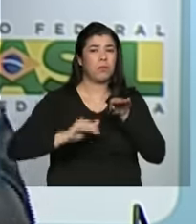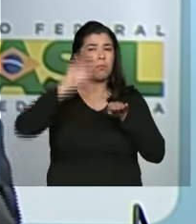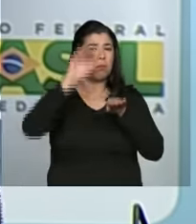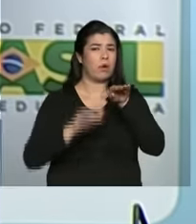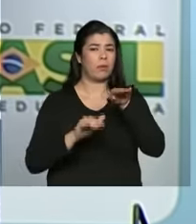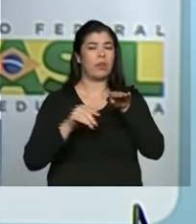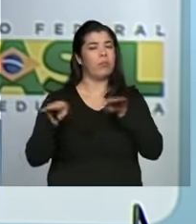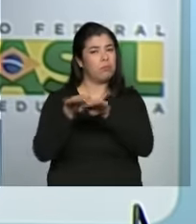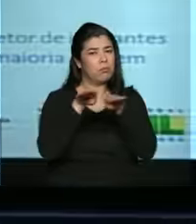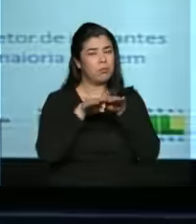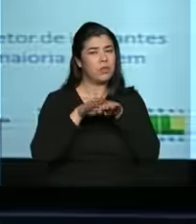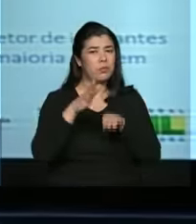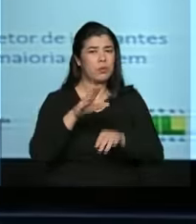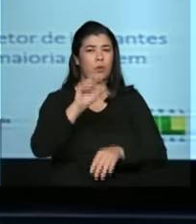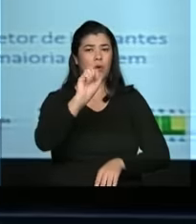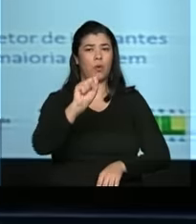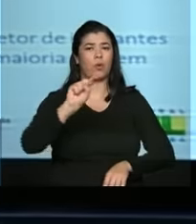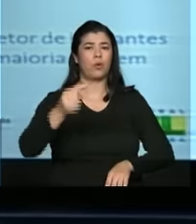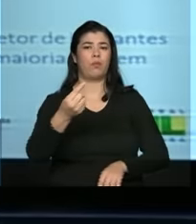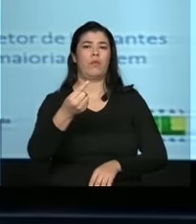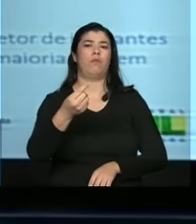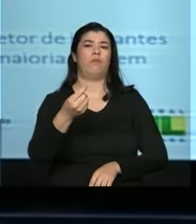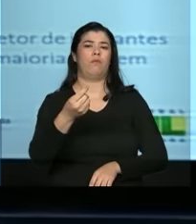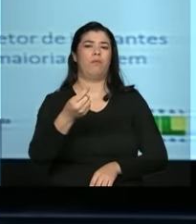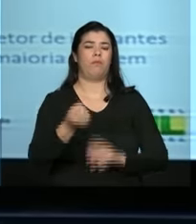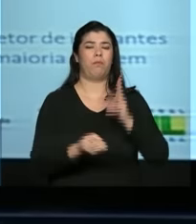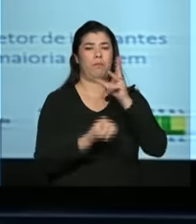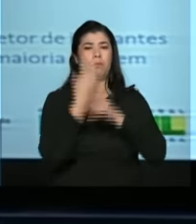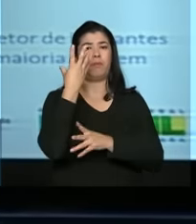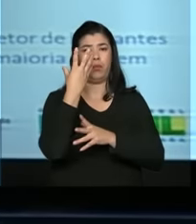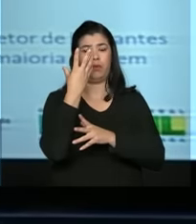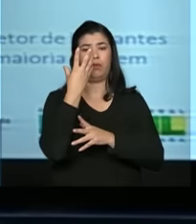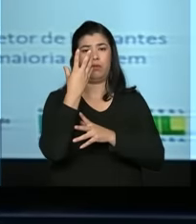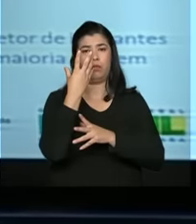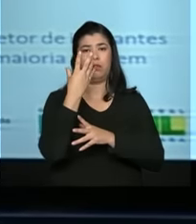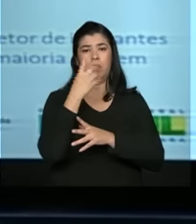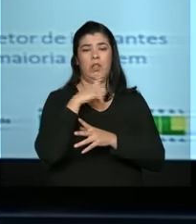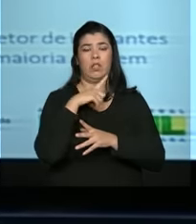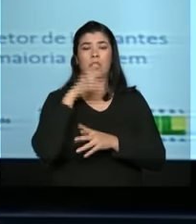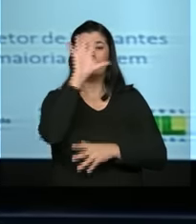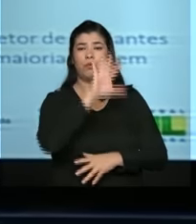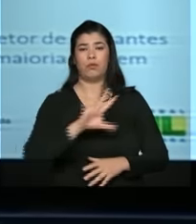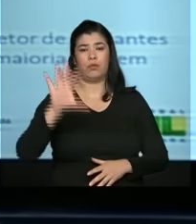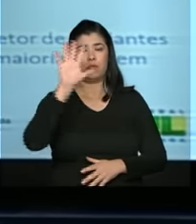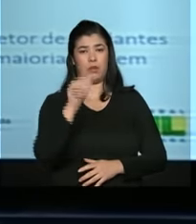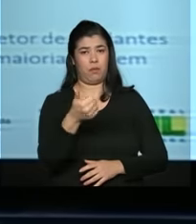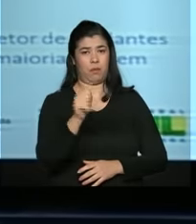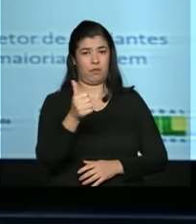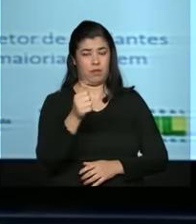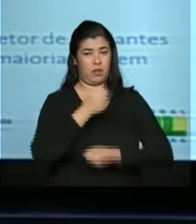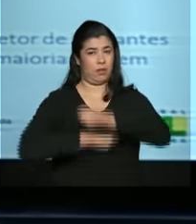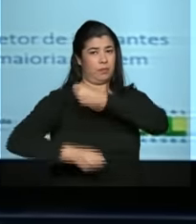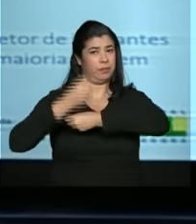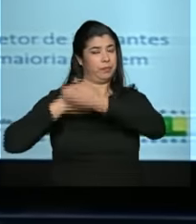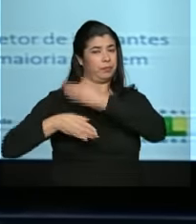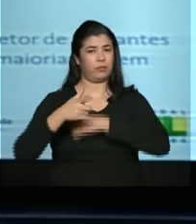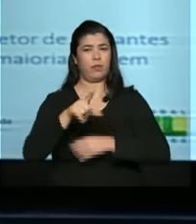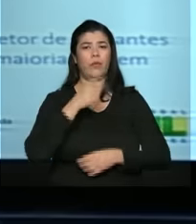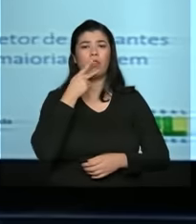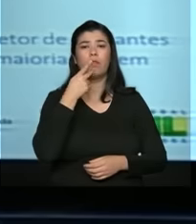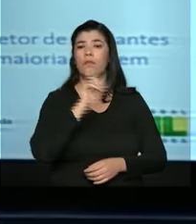de 88.000 esse mercado geral dos produtos médicos no ano passado aqui não entra